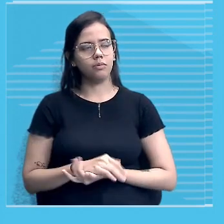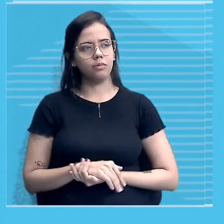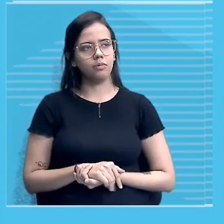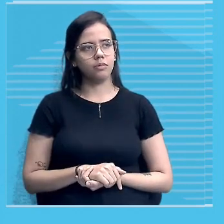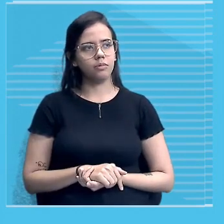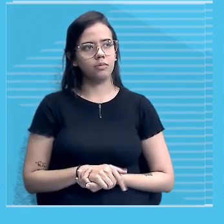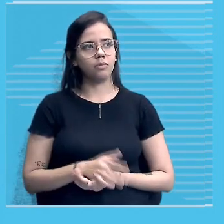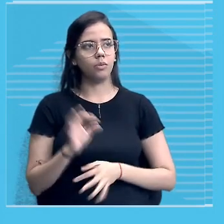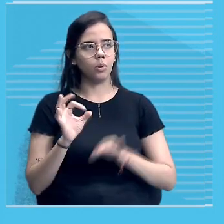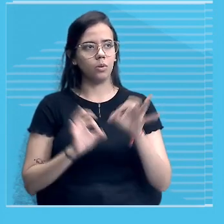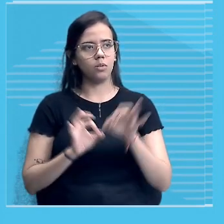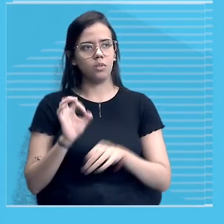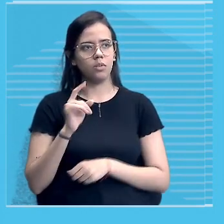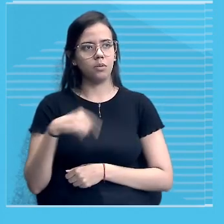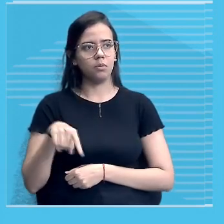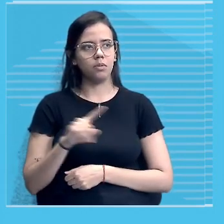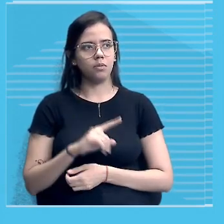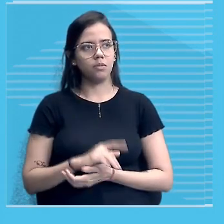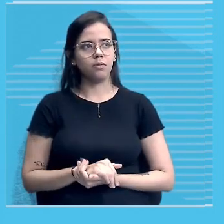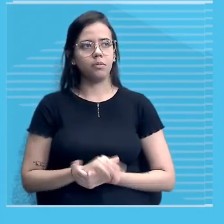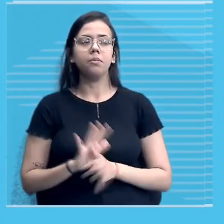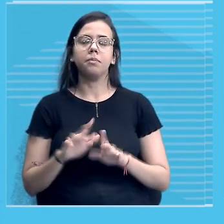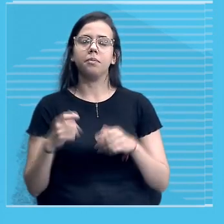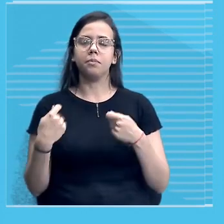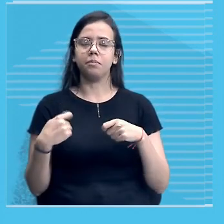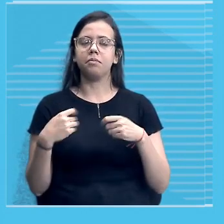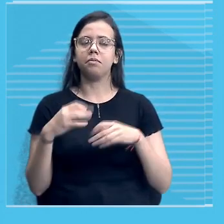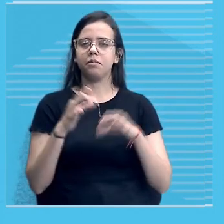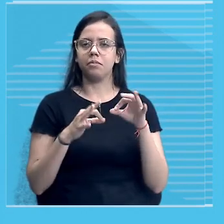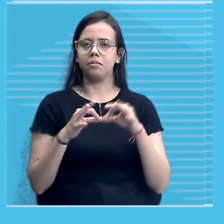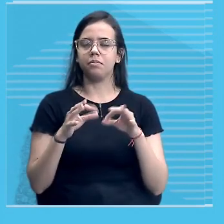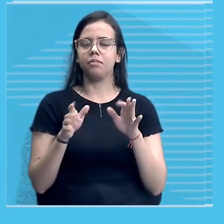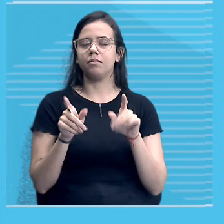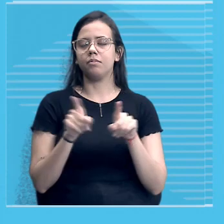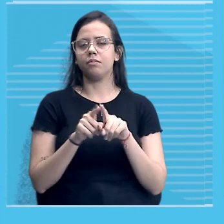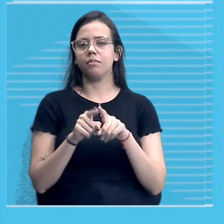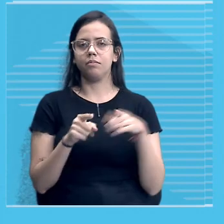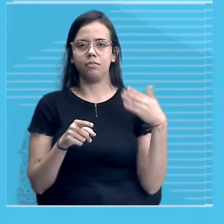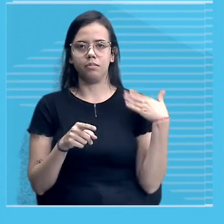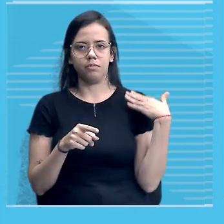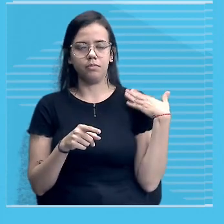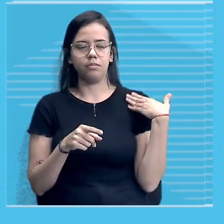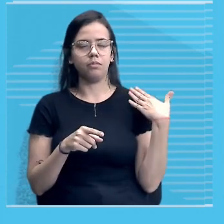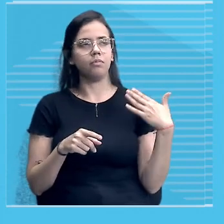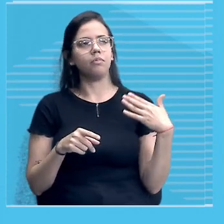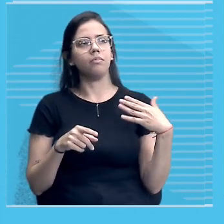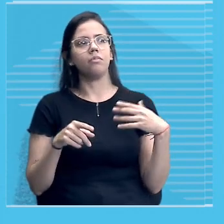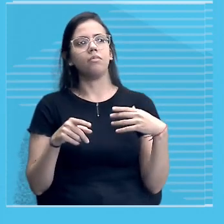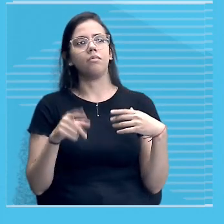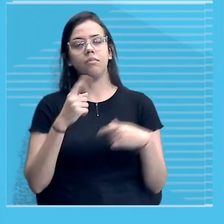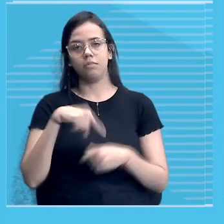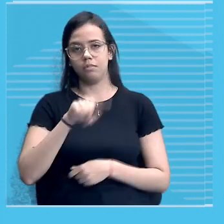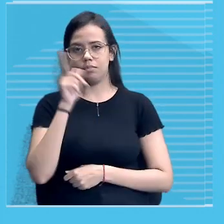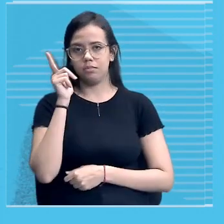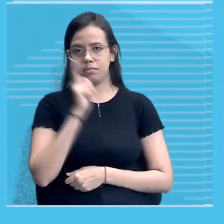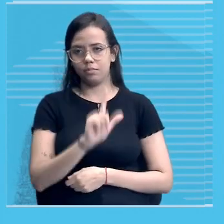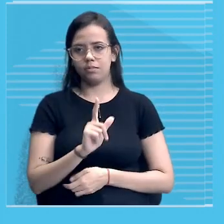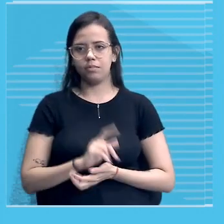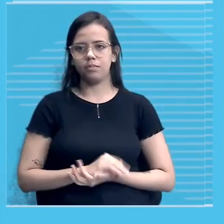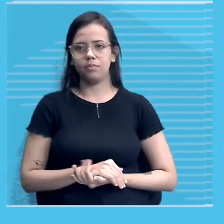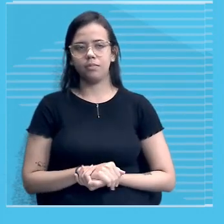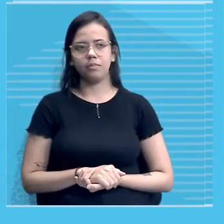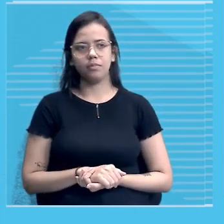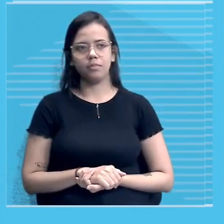ajeitei para vocês só que tem que ajeitar no lado também Hum será que vocês conseguem